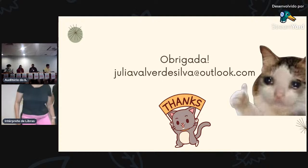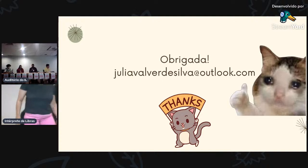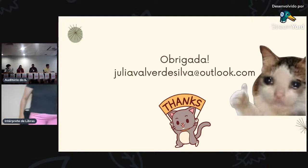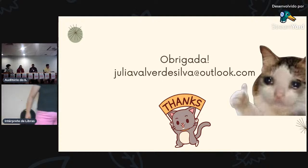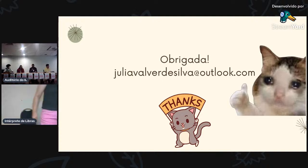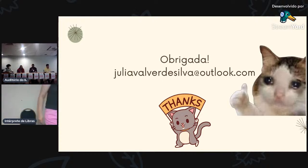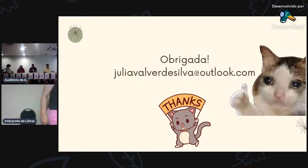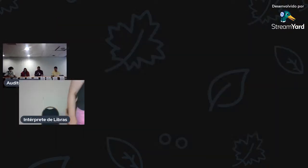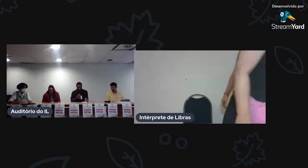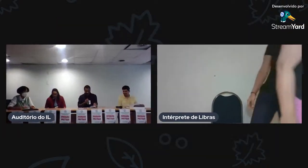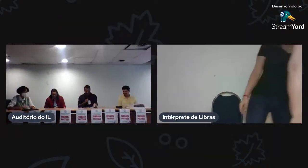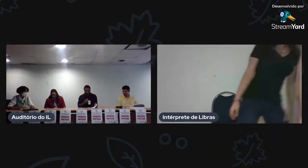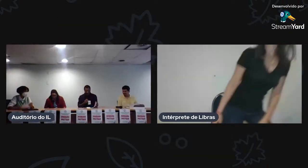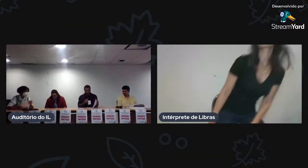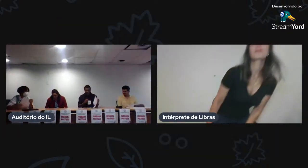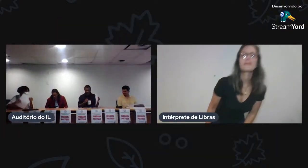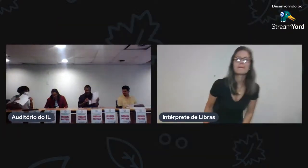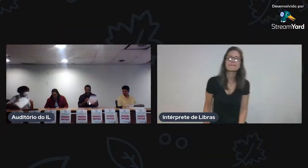Muito obrigado, Júlia.